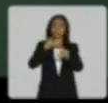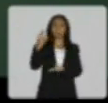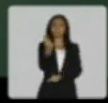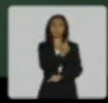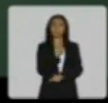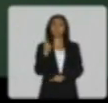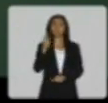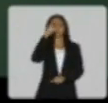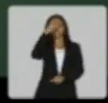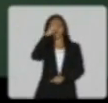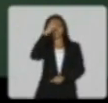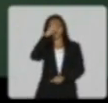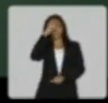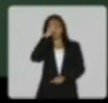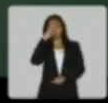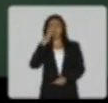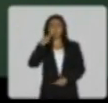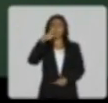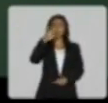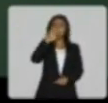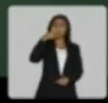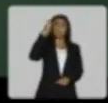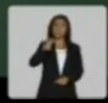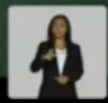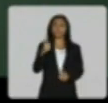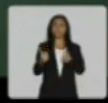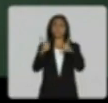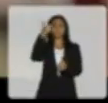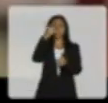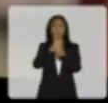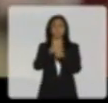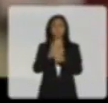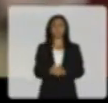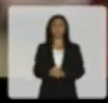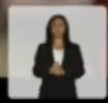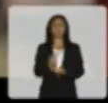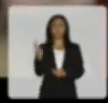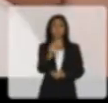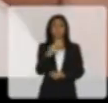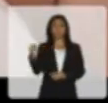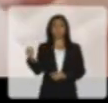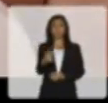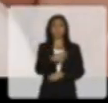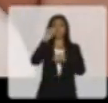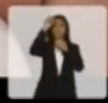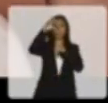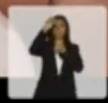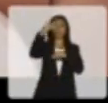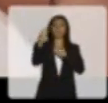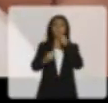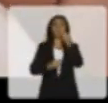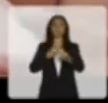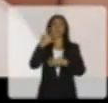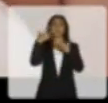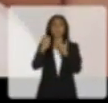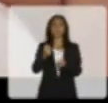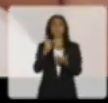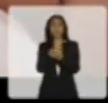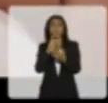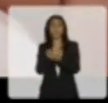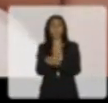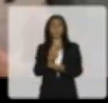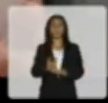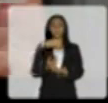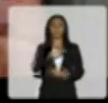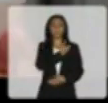todo mês quinze dias do mês um juiz substituto saiba agora isso quero ensinar a pessoa a ganhar dinheiro de uma